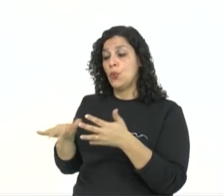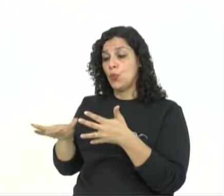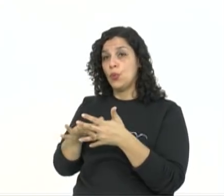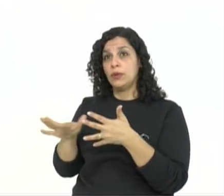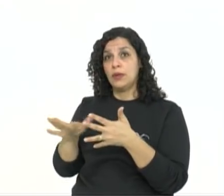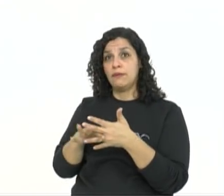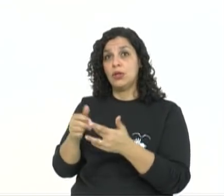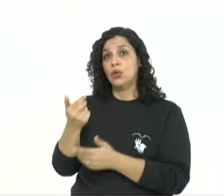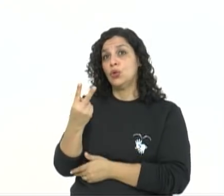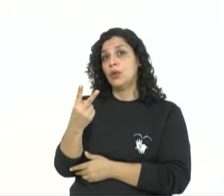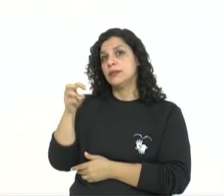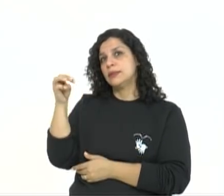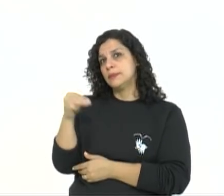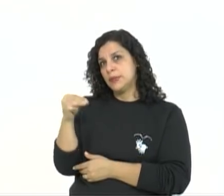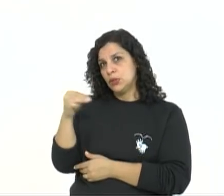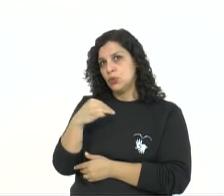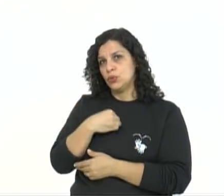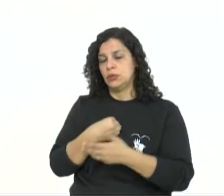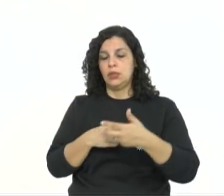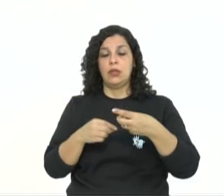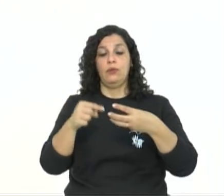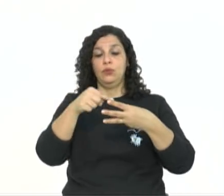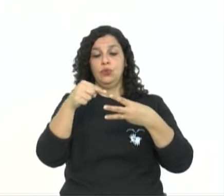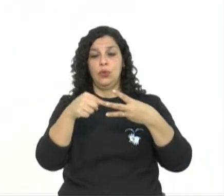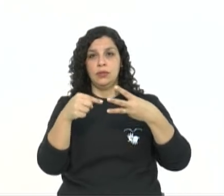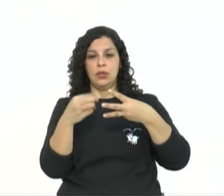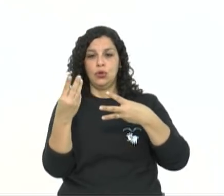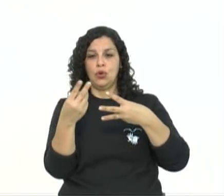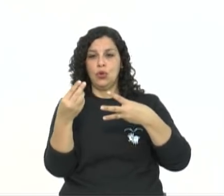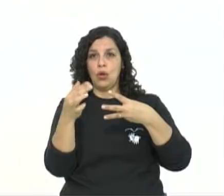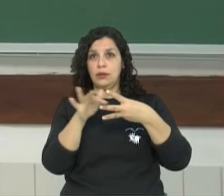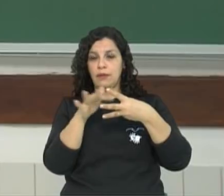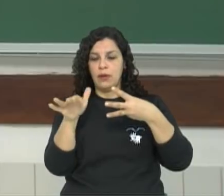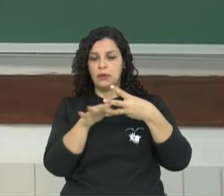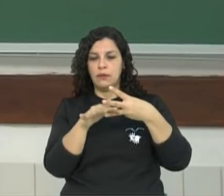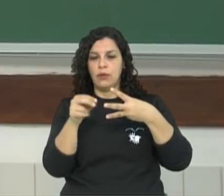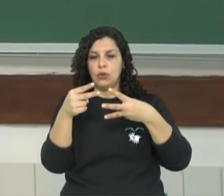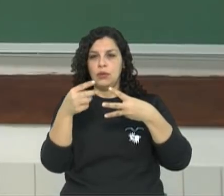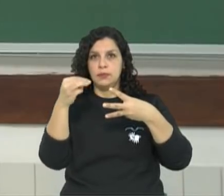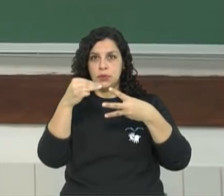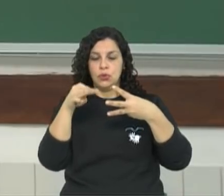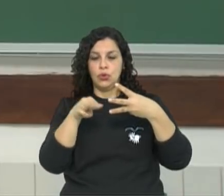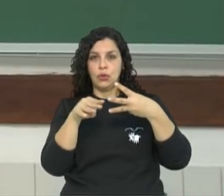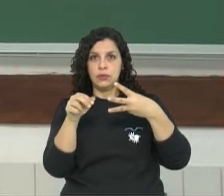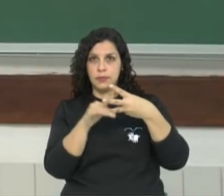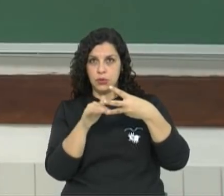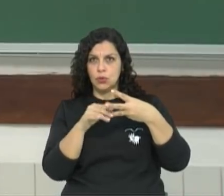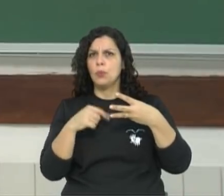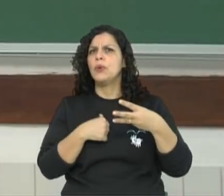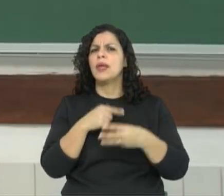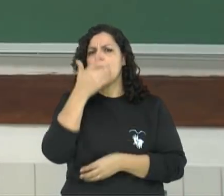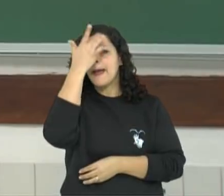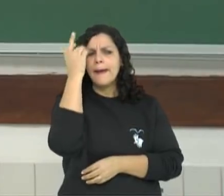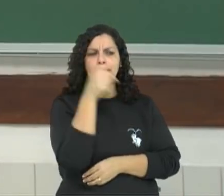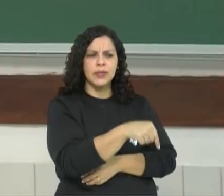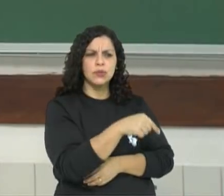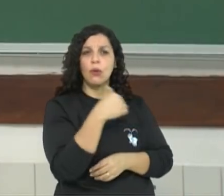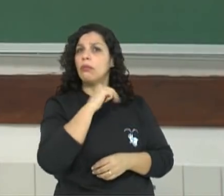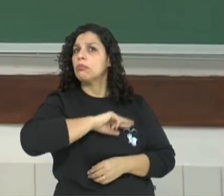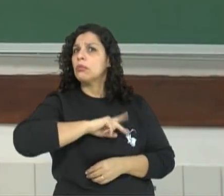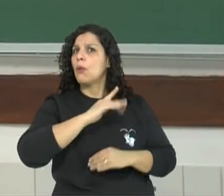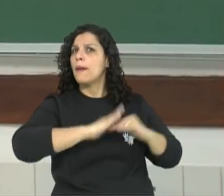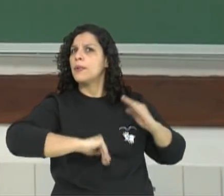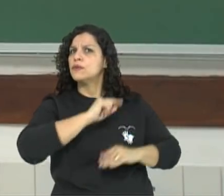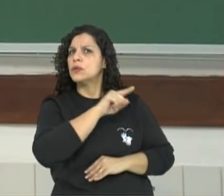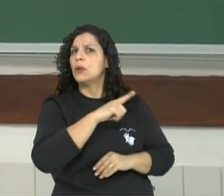de 2 minutos daí entre os rounds, tá? Por que para os amadores tem mais